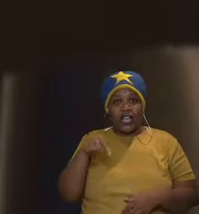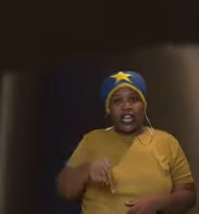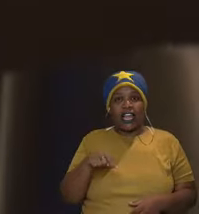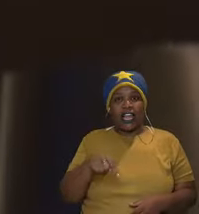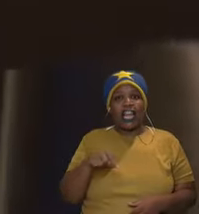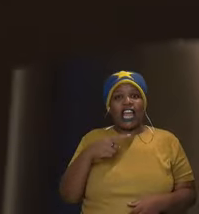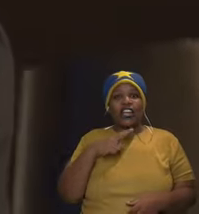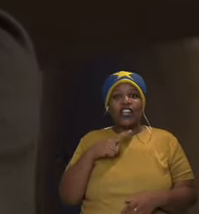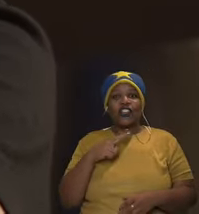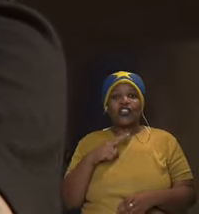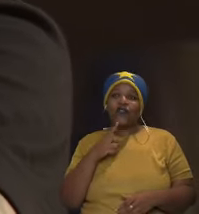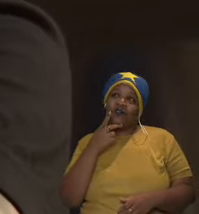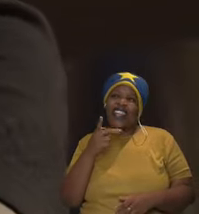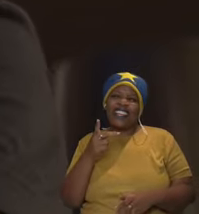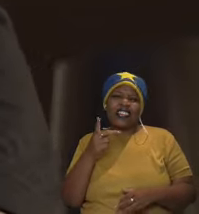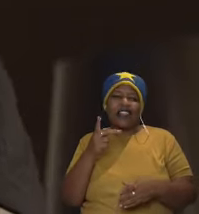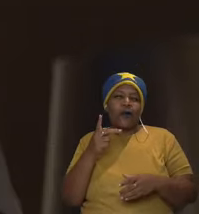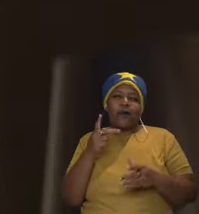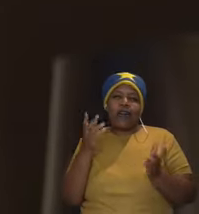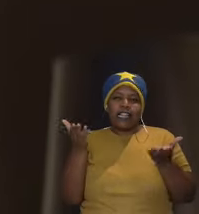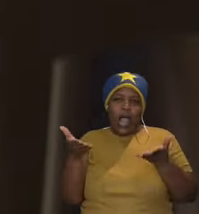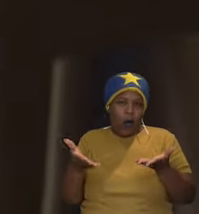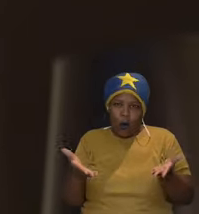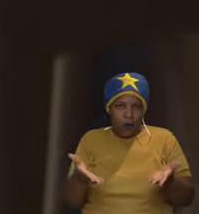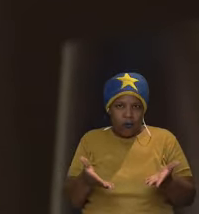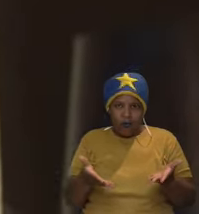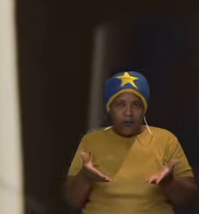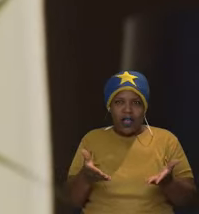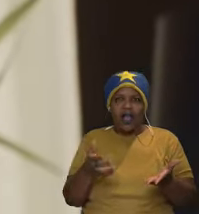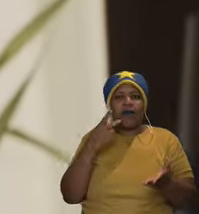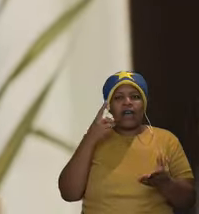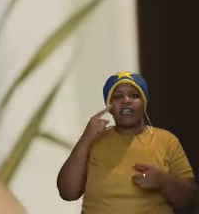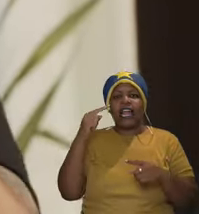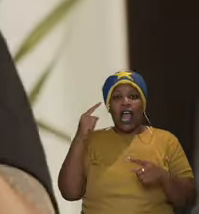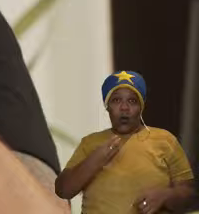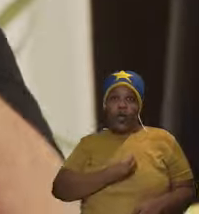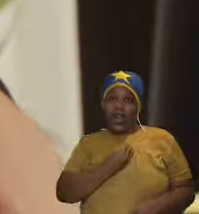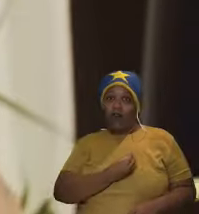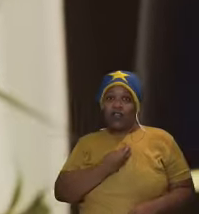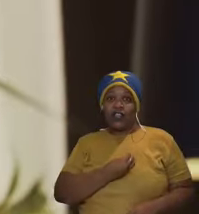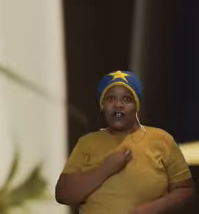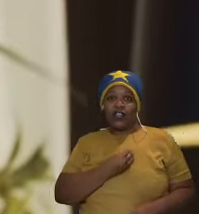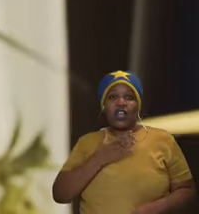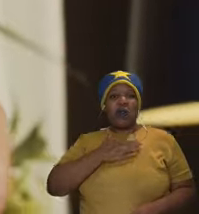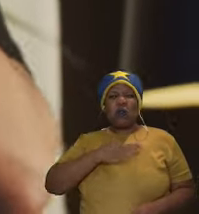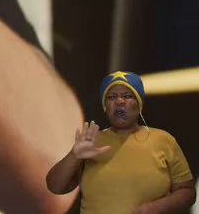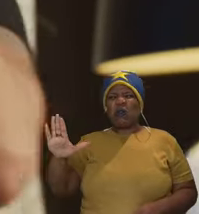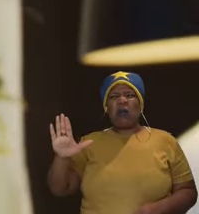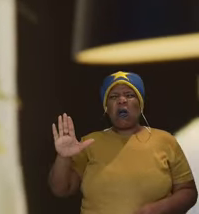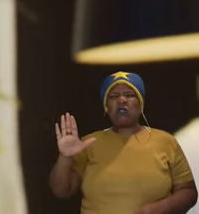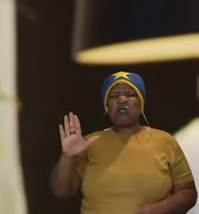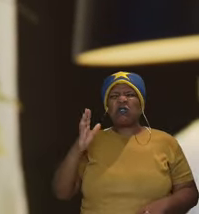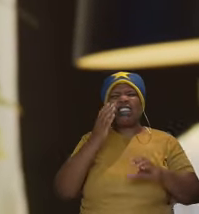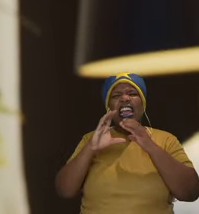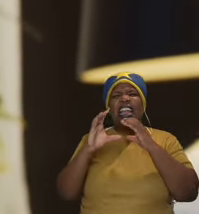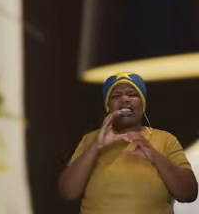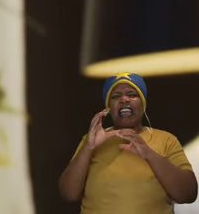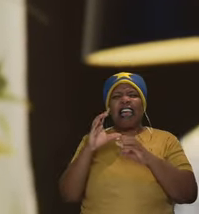criou praticamente um improviso, né? Foi. O refrão ficou na base, mas o resto é ao vivo. Que com certeza. Eu não gosto de cantar em cima de voz, não,